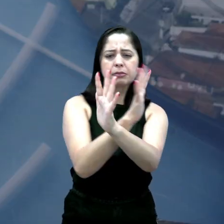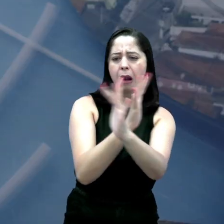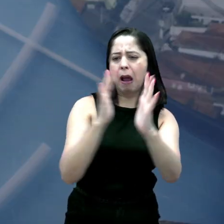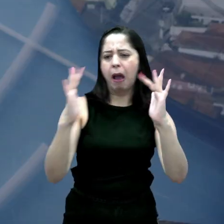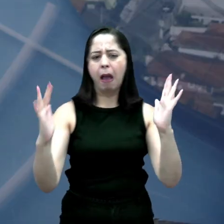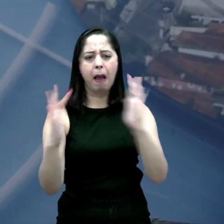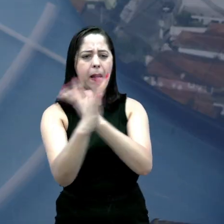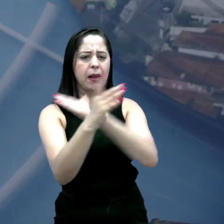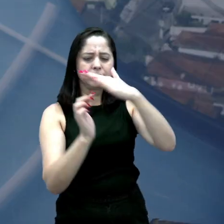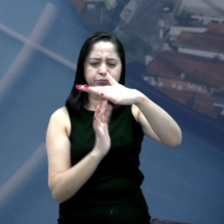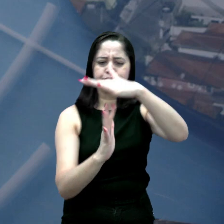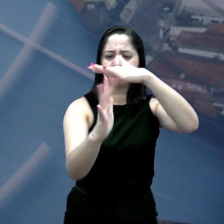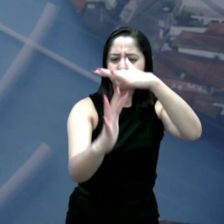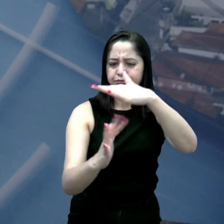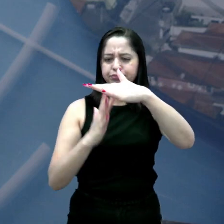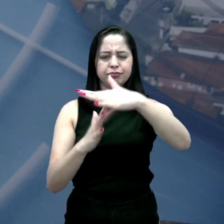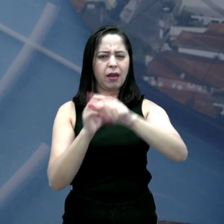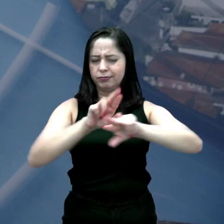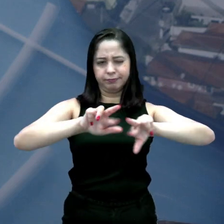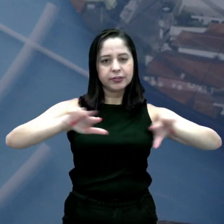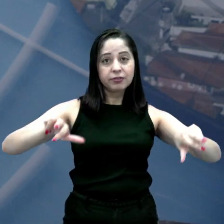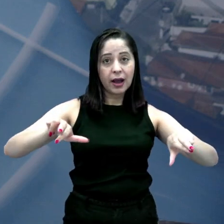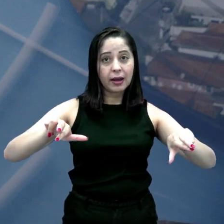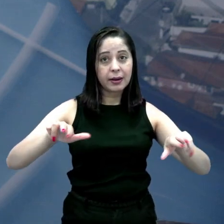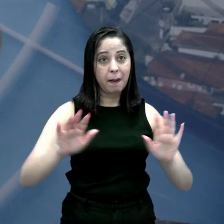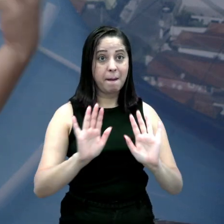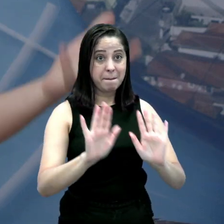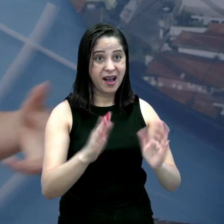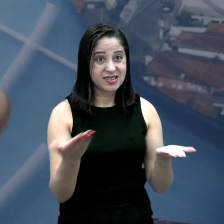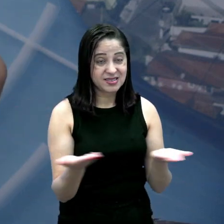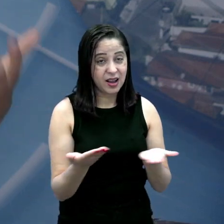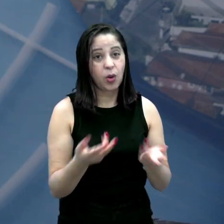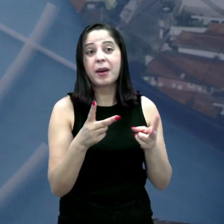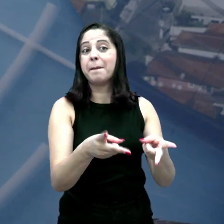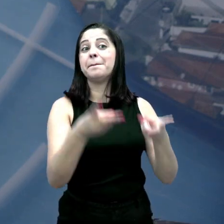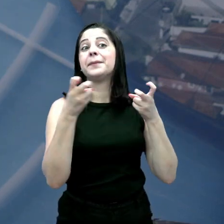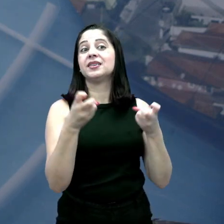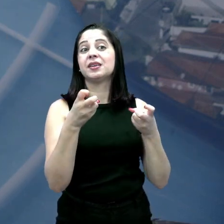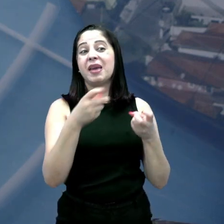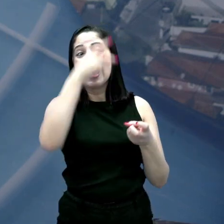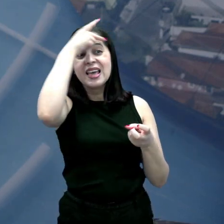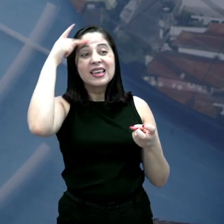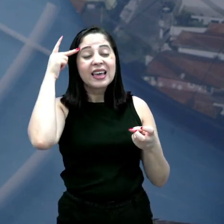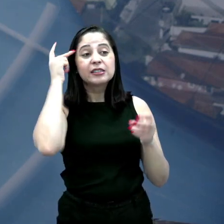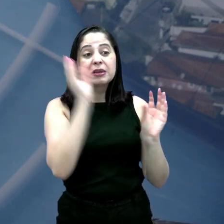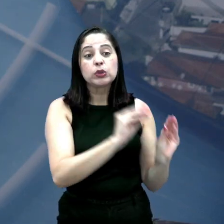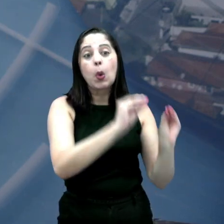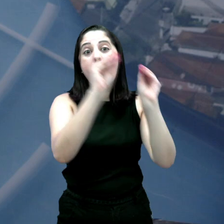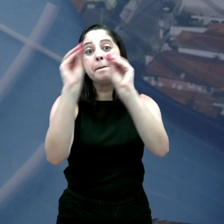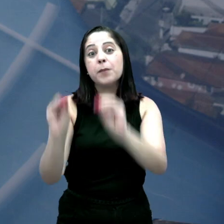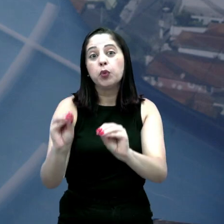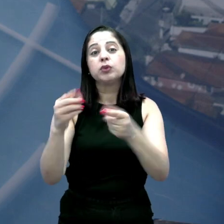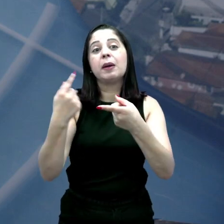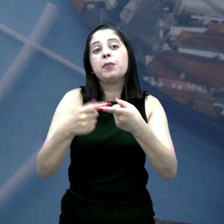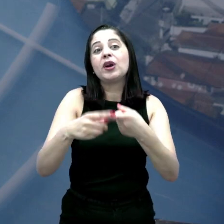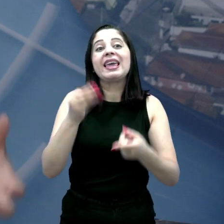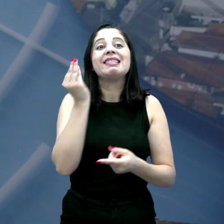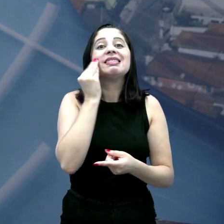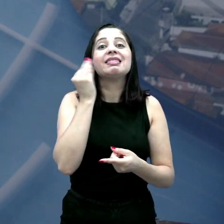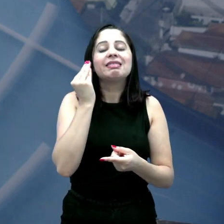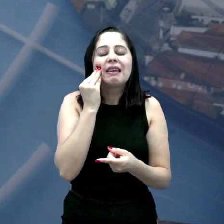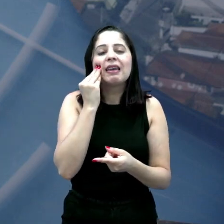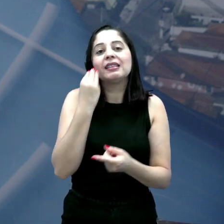dos anos, esses motivos eles têm mudado, né? Além do que a gente sempre já viu. Foi buscar uma vida melhor, né,